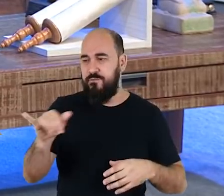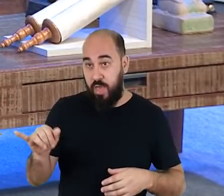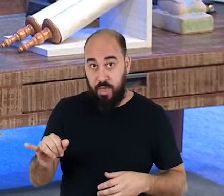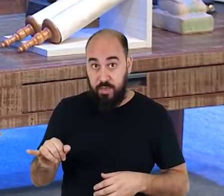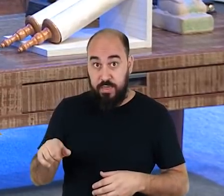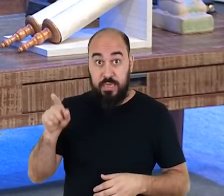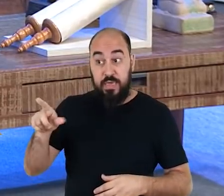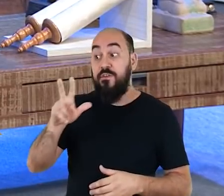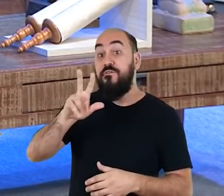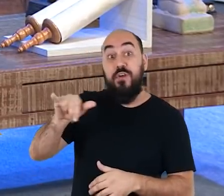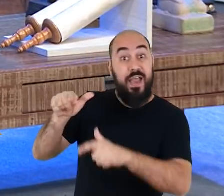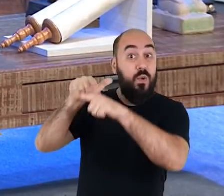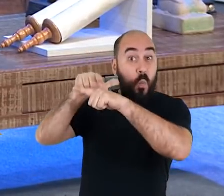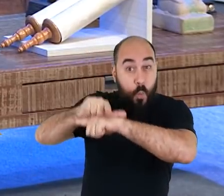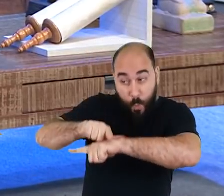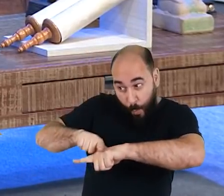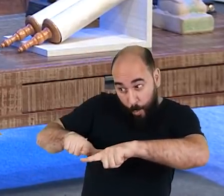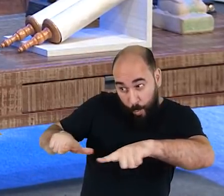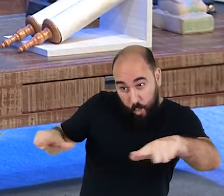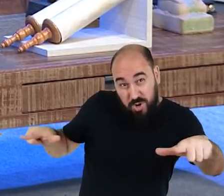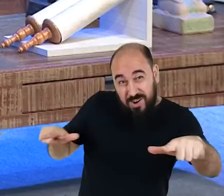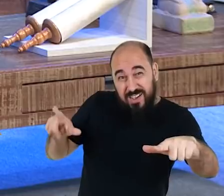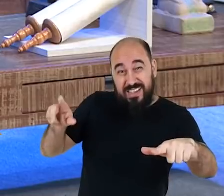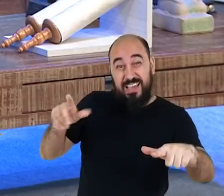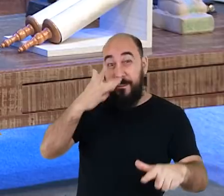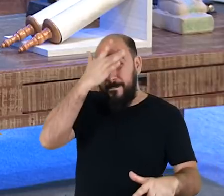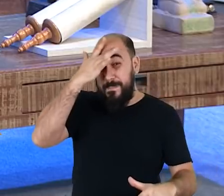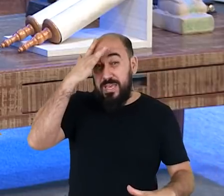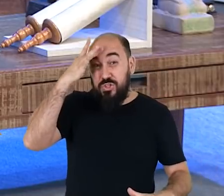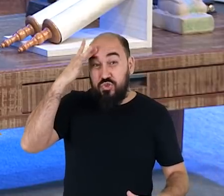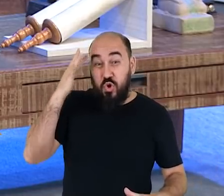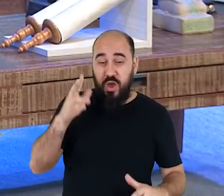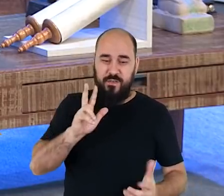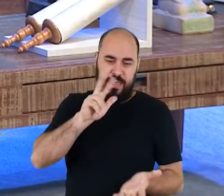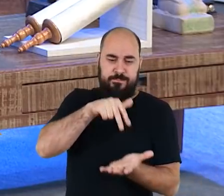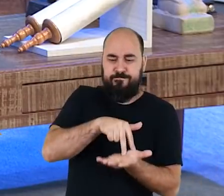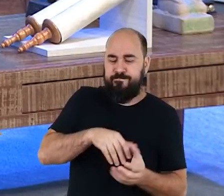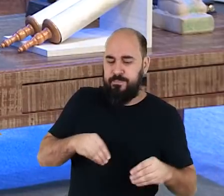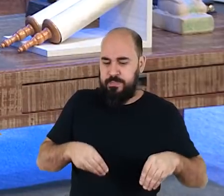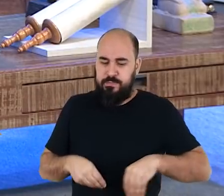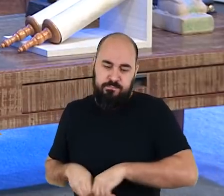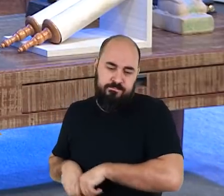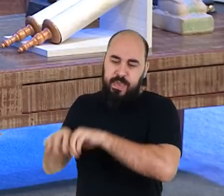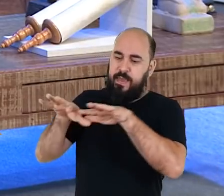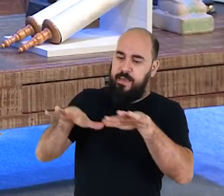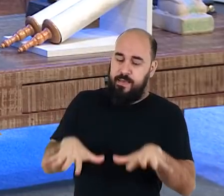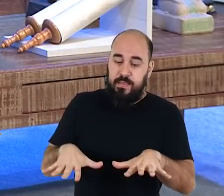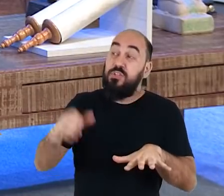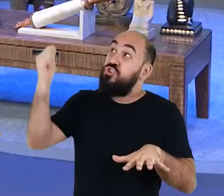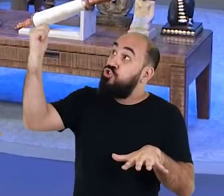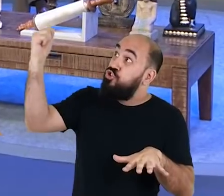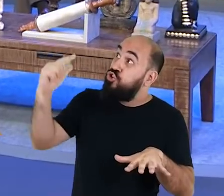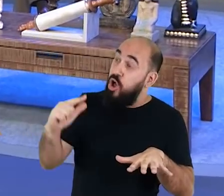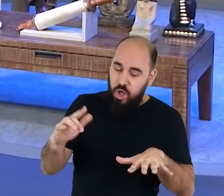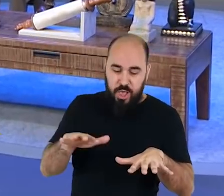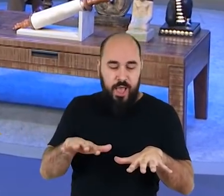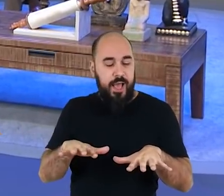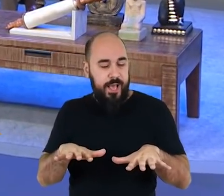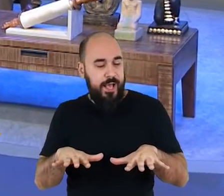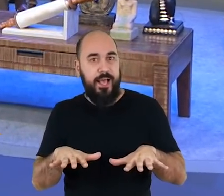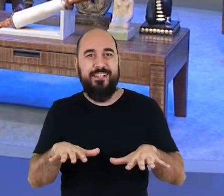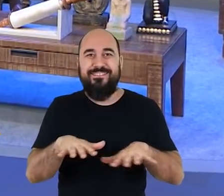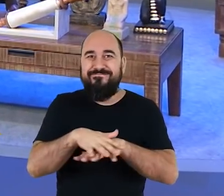uma pedra lisa e um enxugadouro de redes, que agora você sabe o que é um enxugadouro de redes.